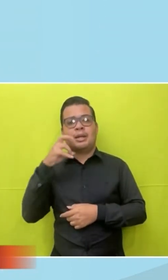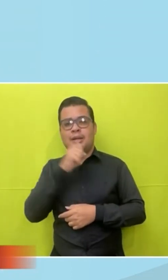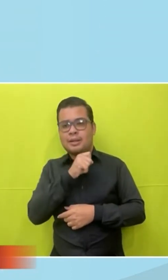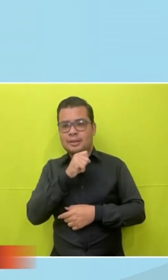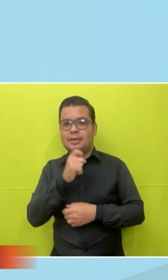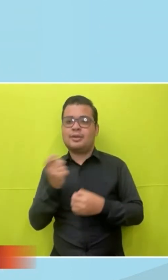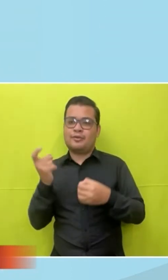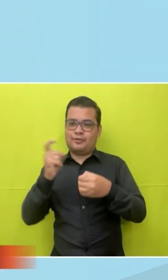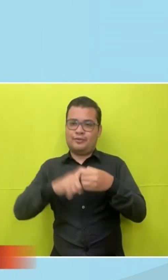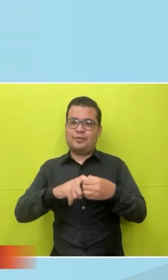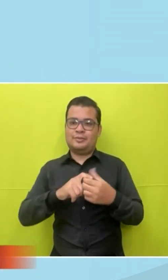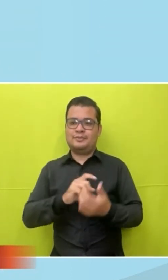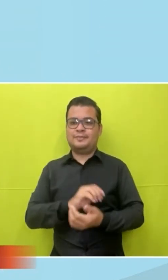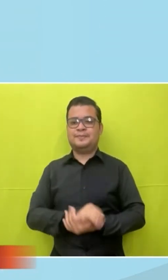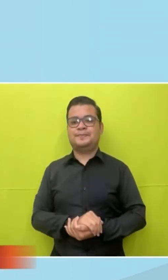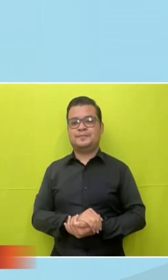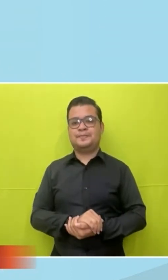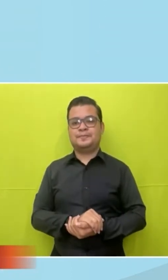o Conexão está de volta.